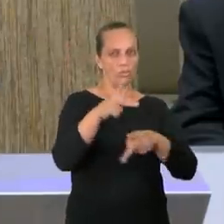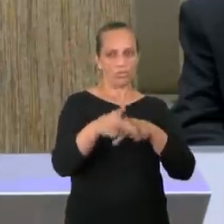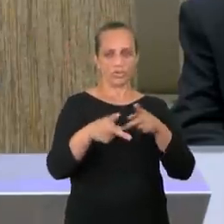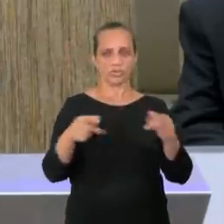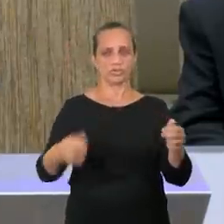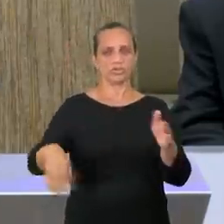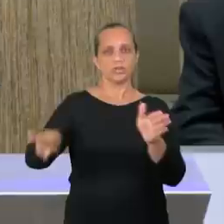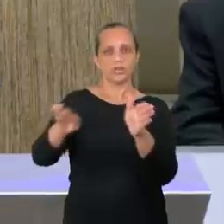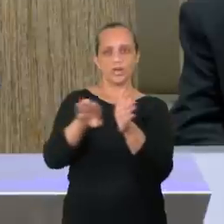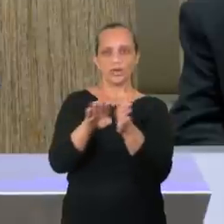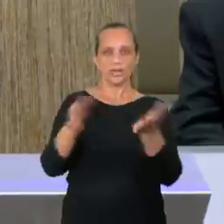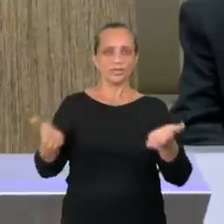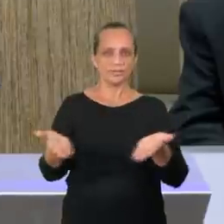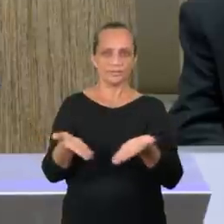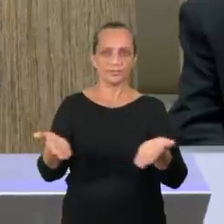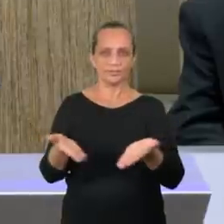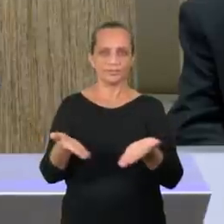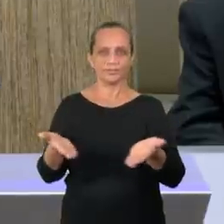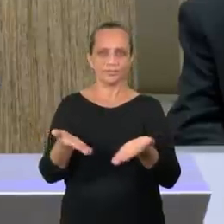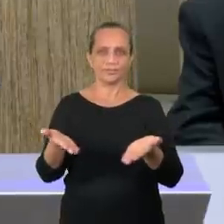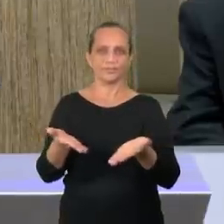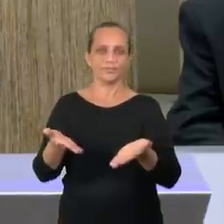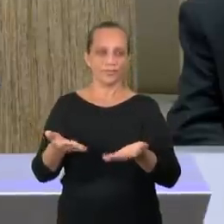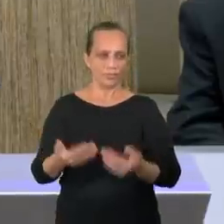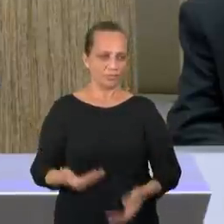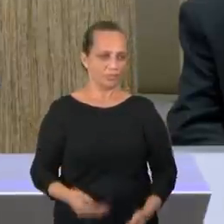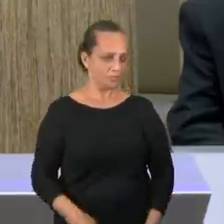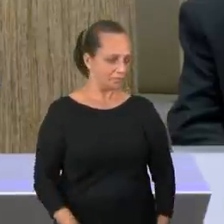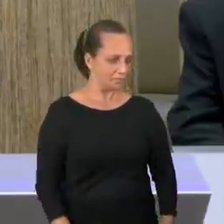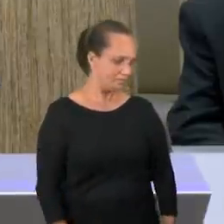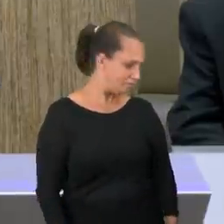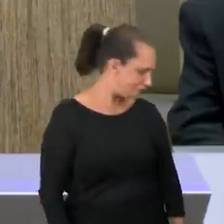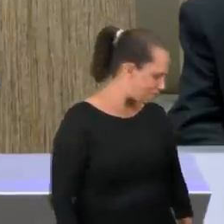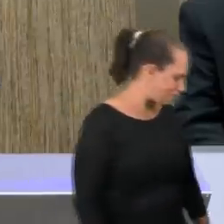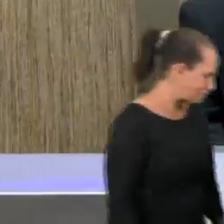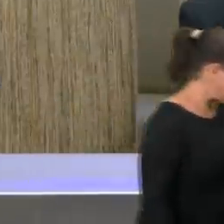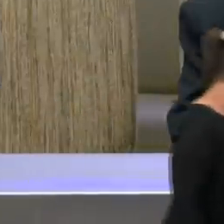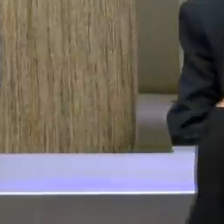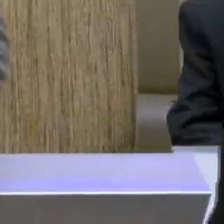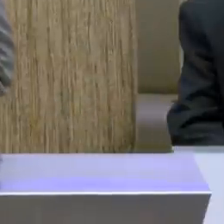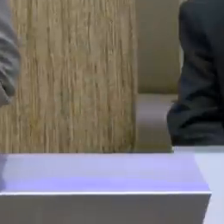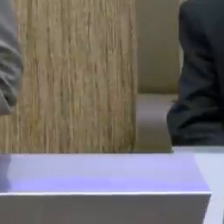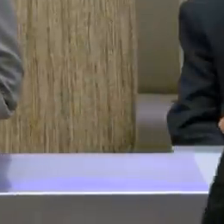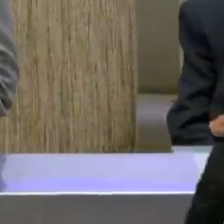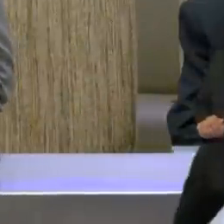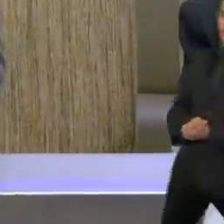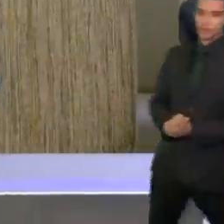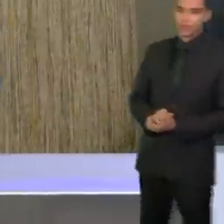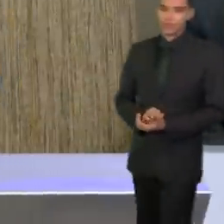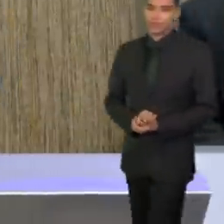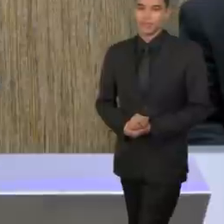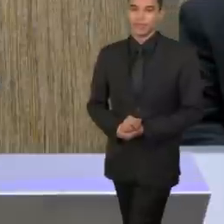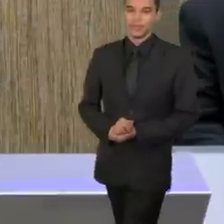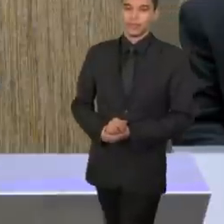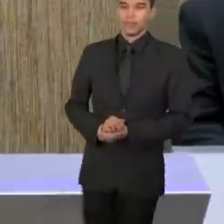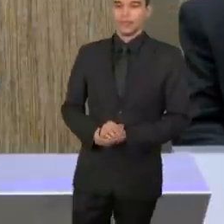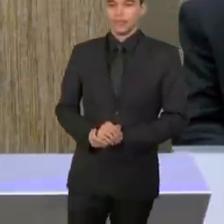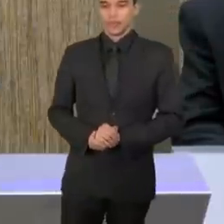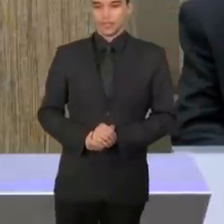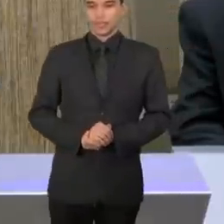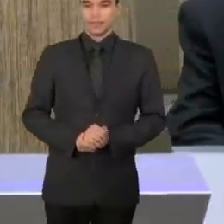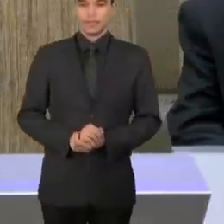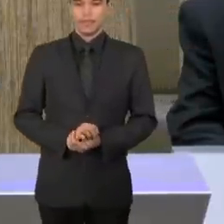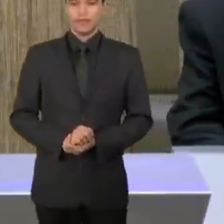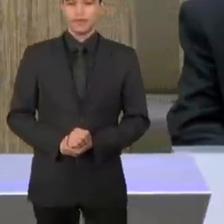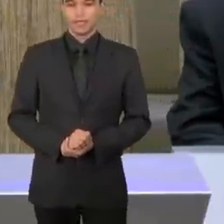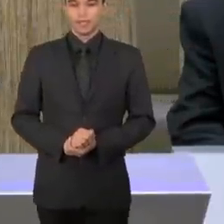nem o animal e ninguém. Apenas Moisés subiu na escuridade do monte, daquela nuvem, para falar